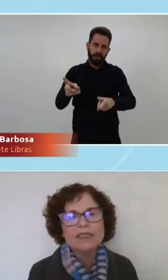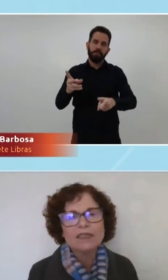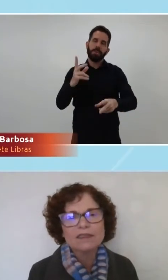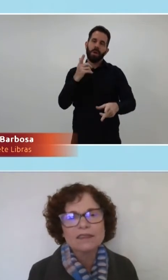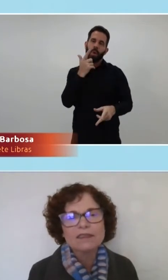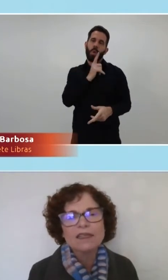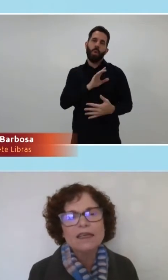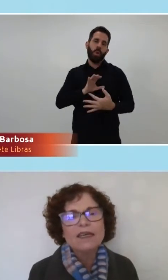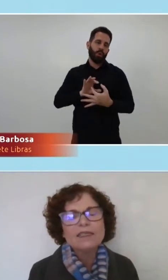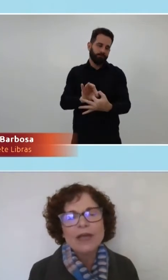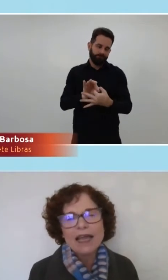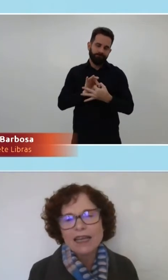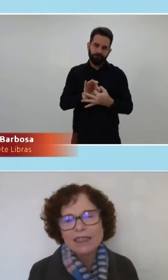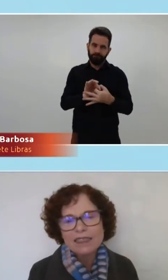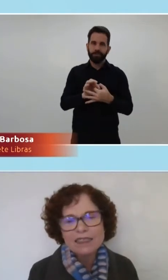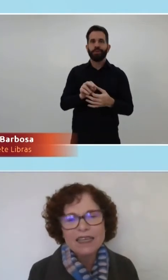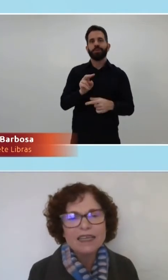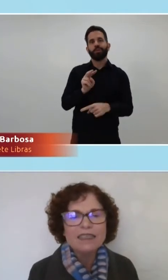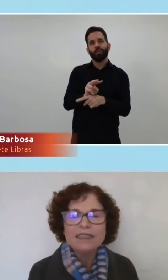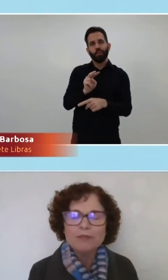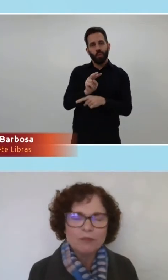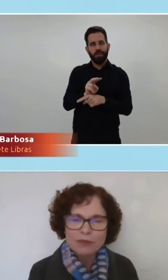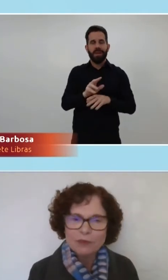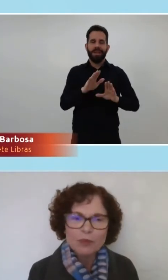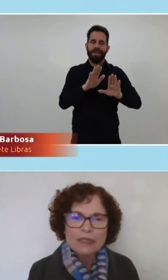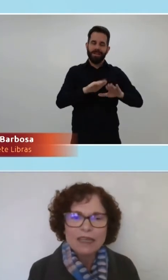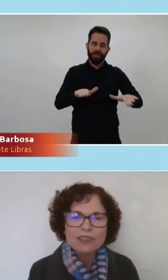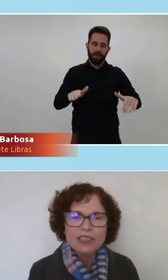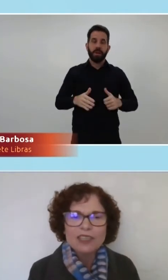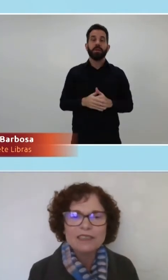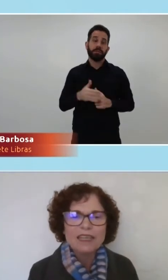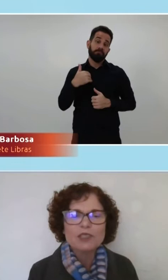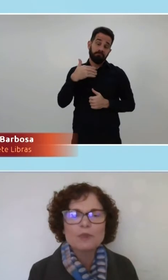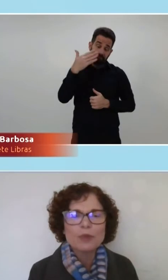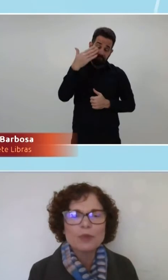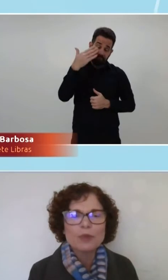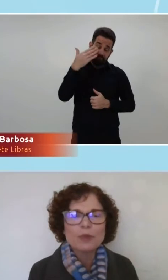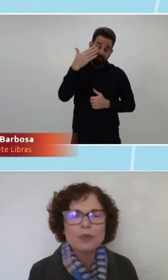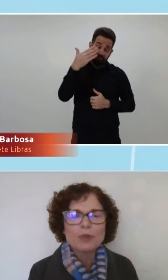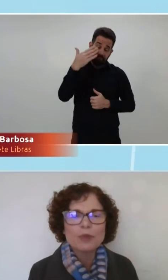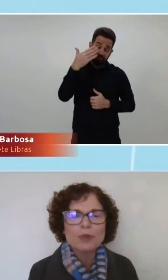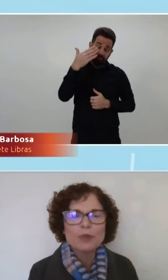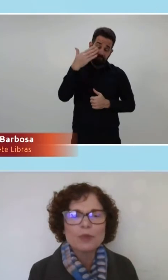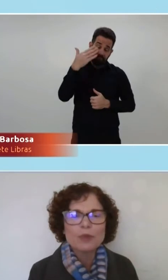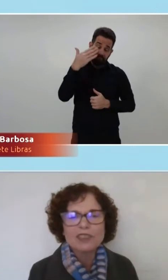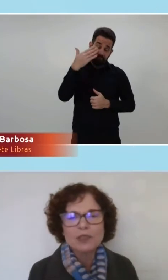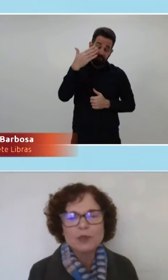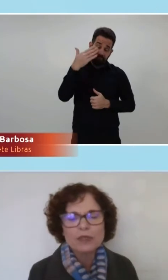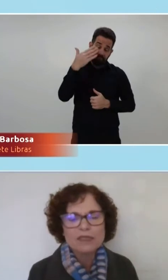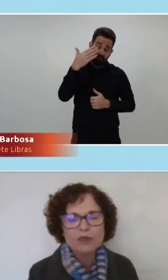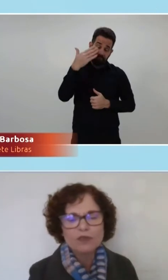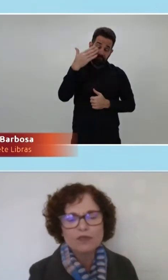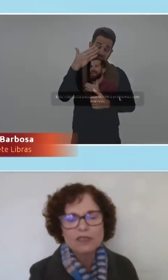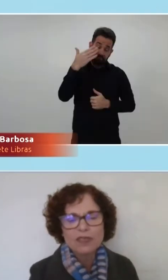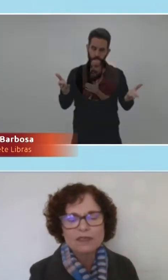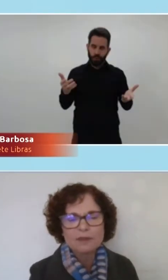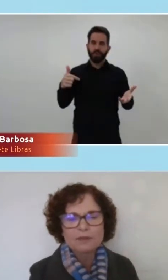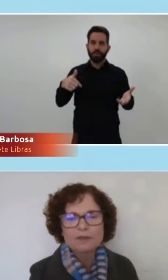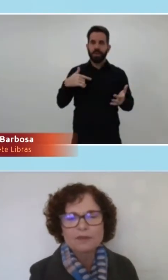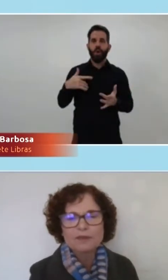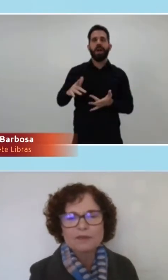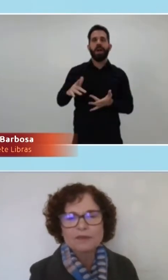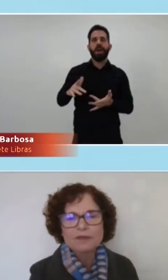nossas crianças. Então, é agradecer e botar a gente assim, à disposição, estar à disposição de